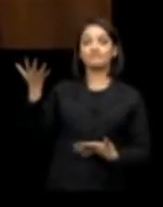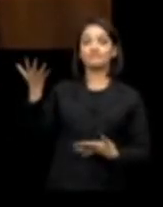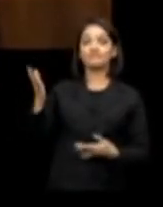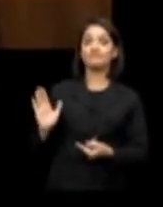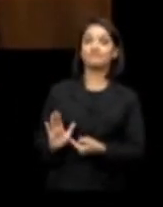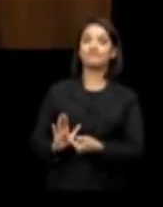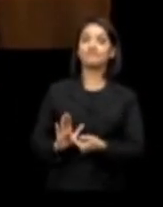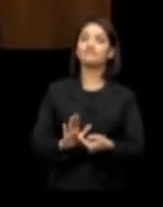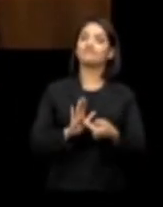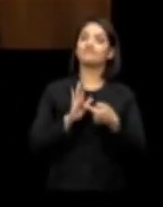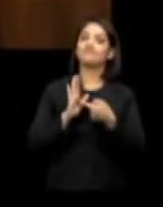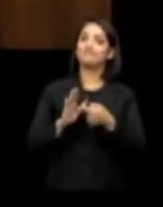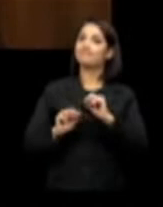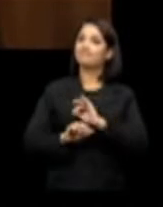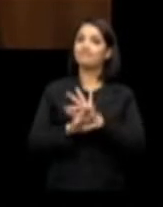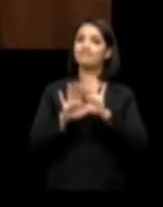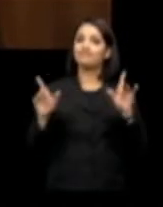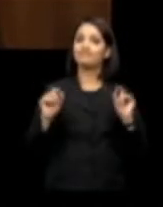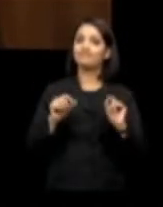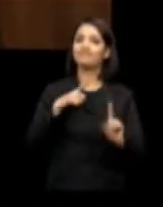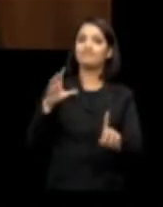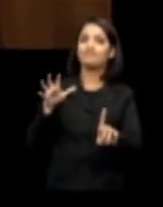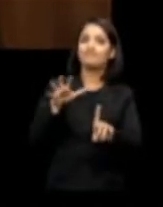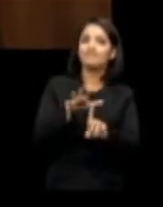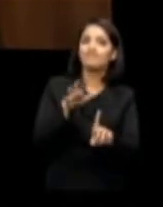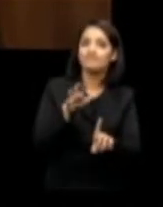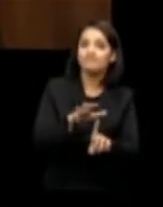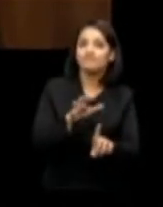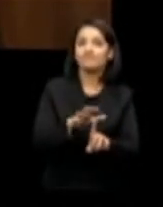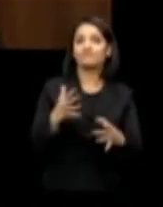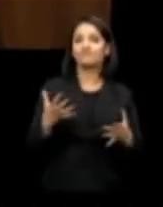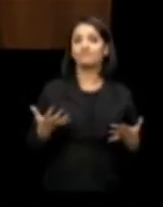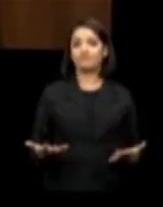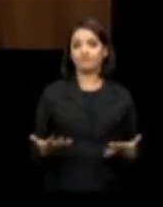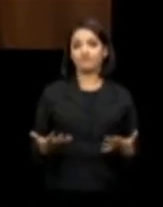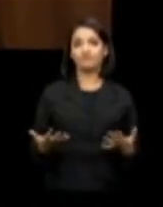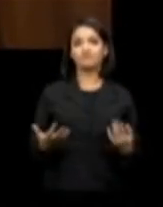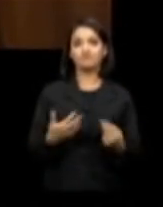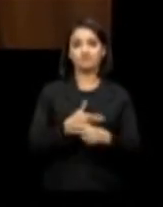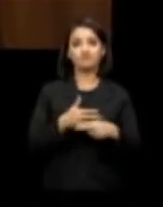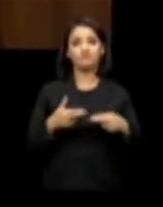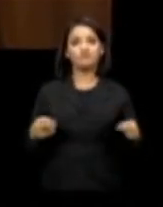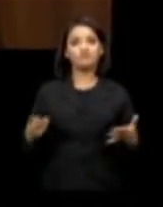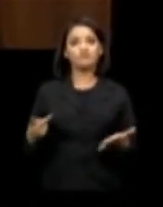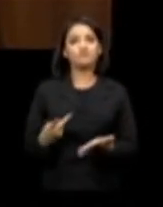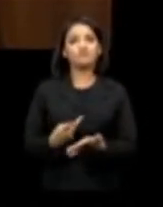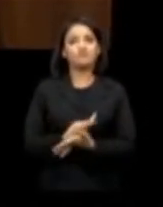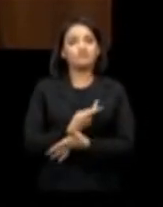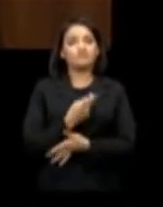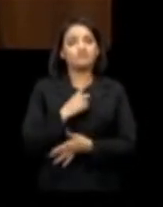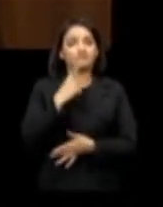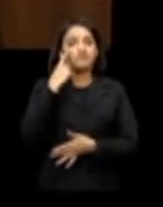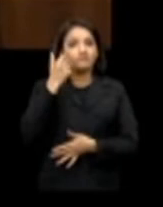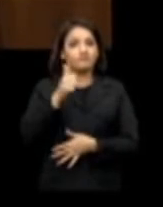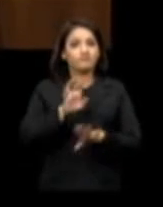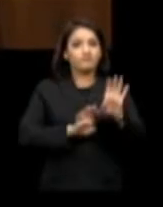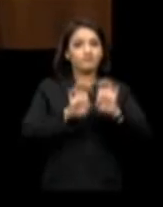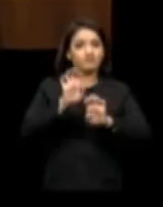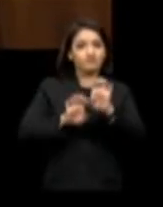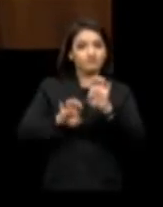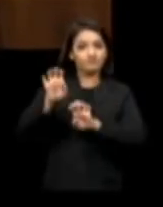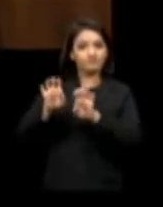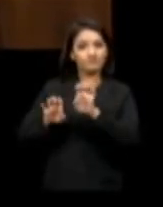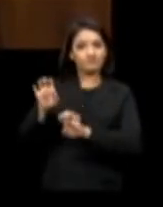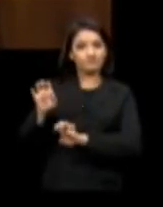de interferência por vieses e inconsistências que, naturalmente, marcam as análises estatísticas que